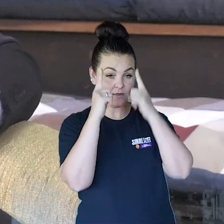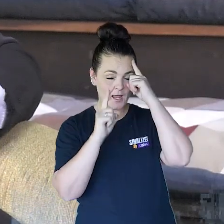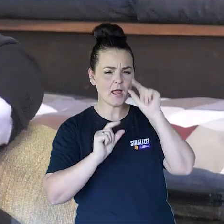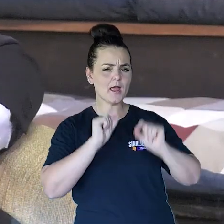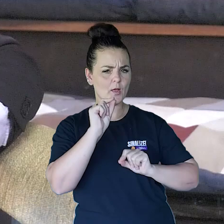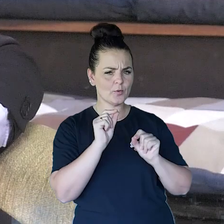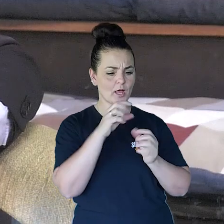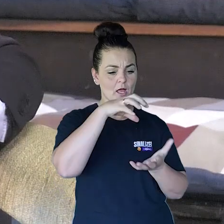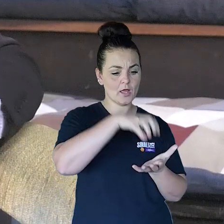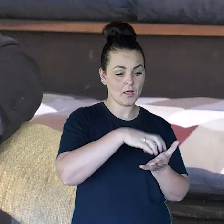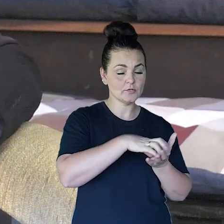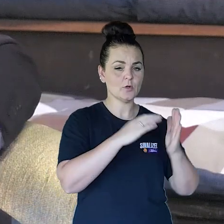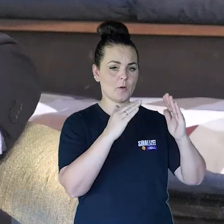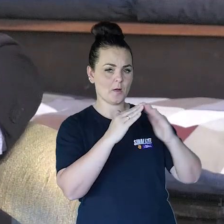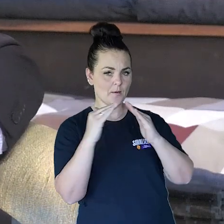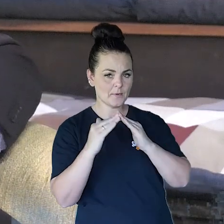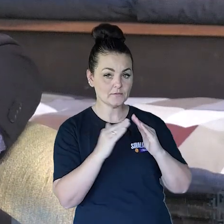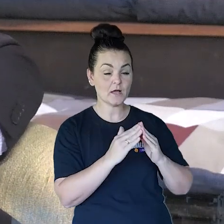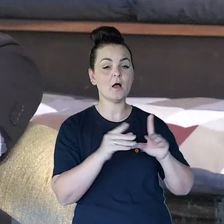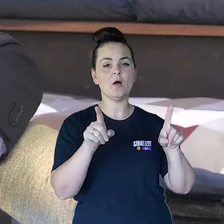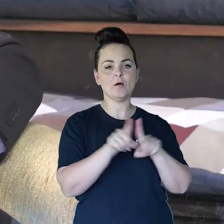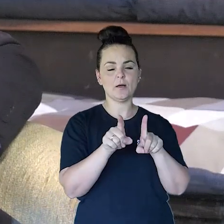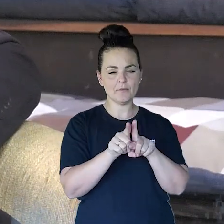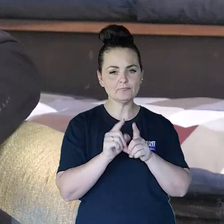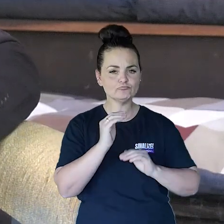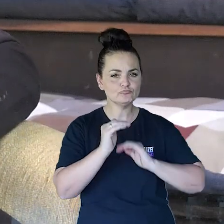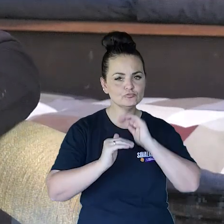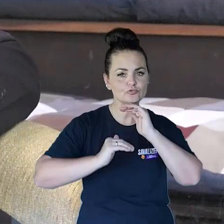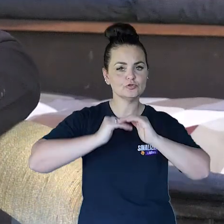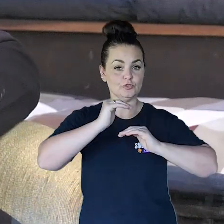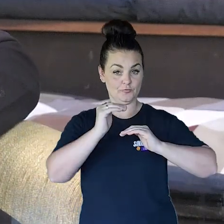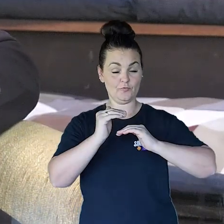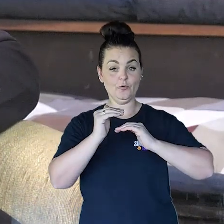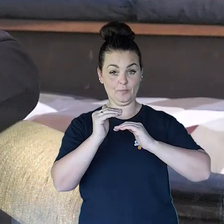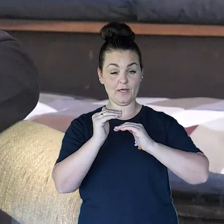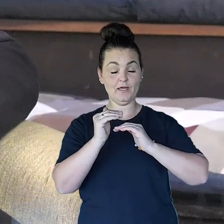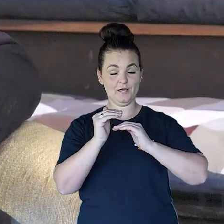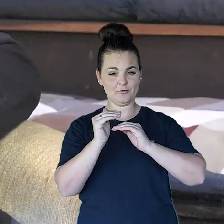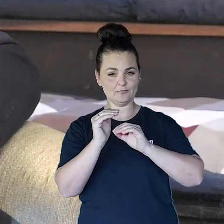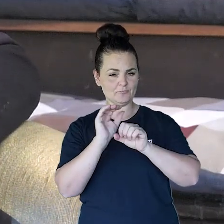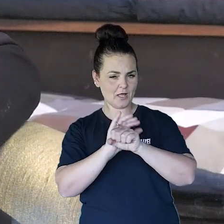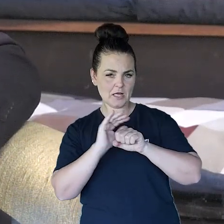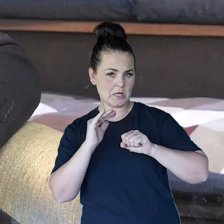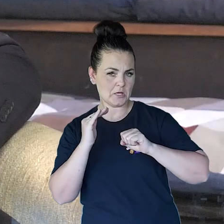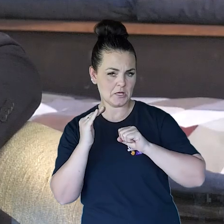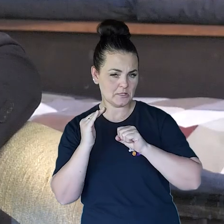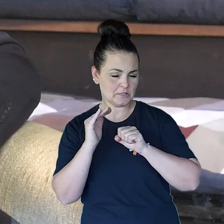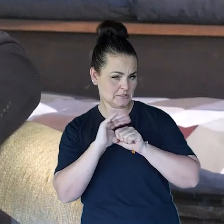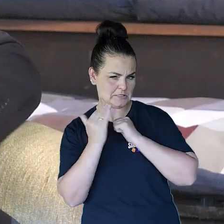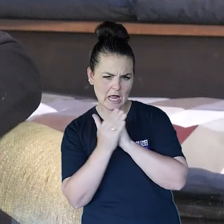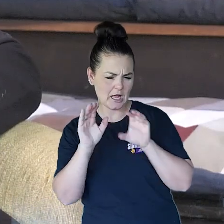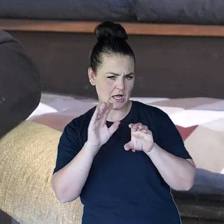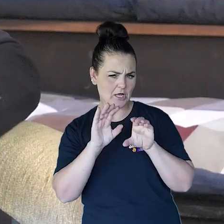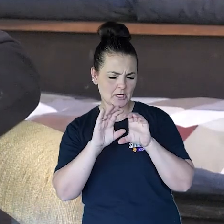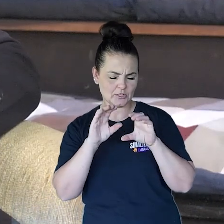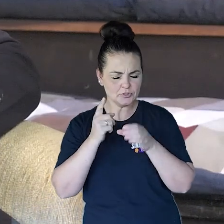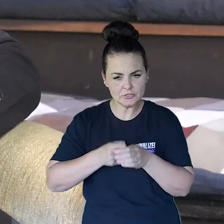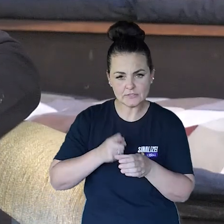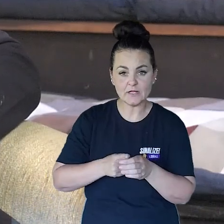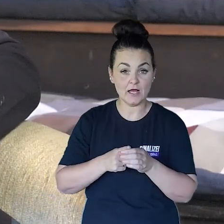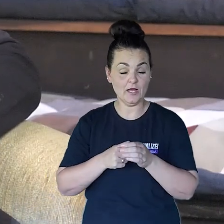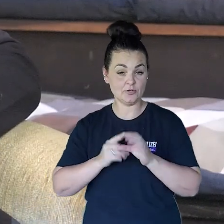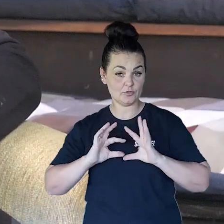habitação, social e desenvolvimento urbano, que representa toda a nossa Jaraguá do Sul. A